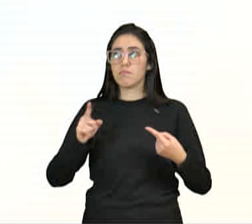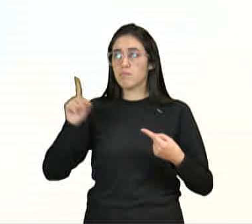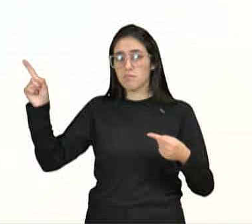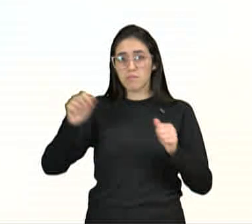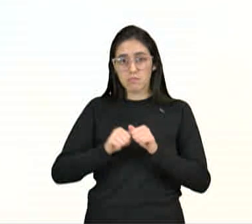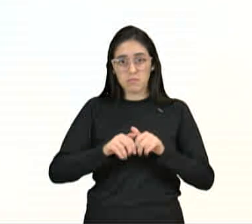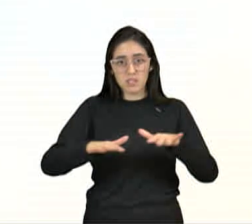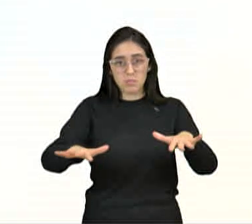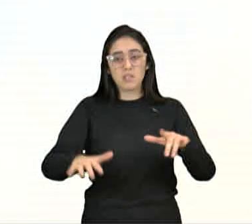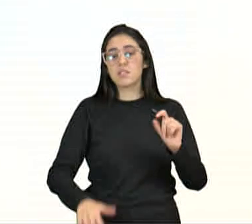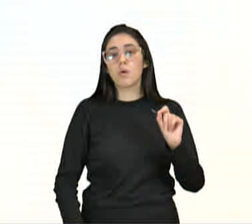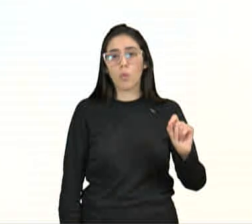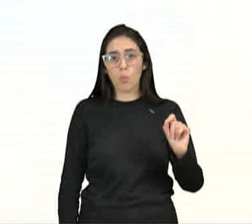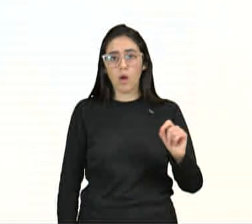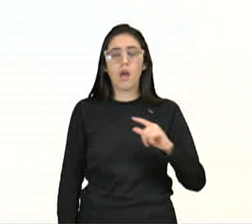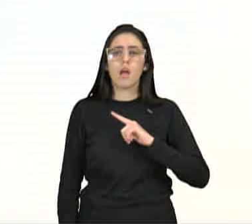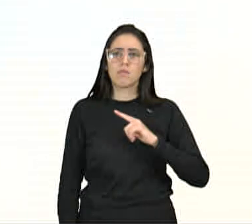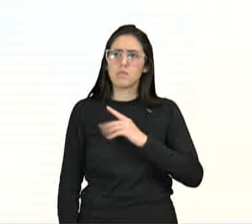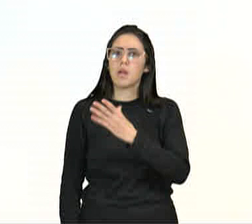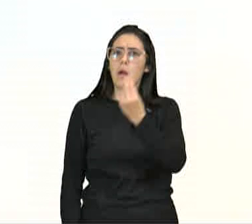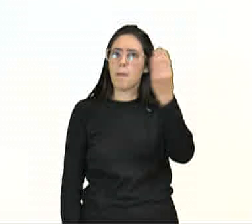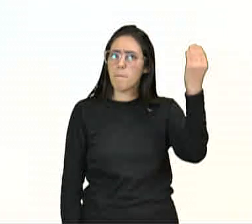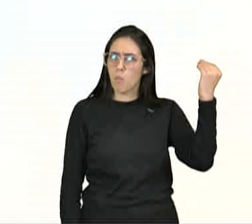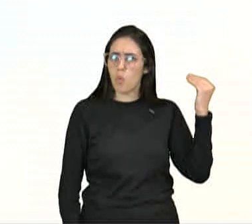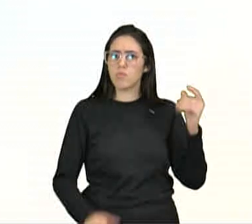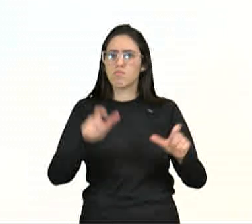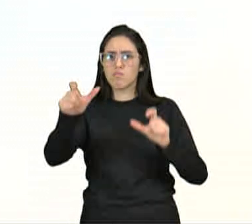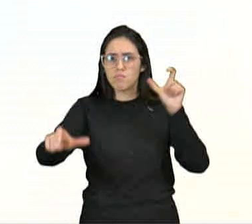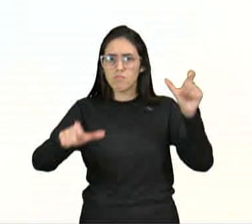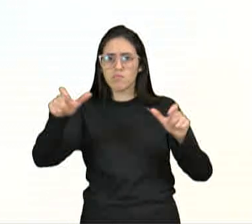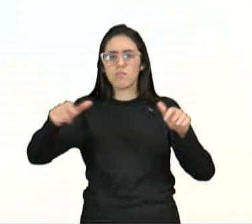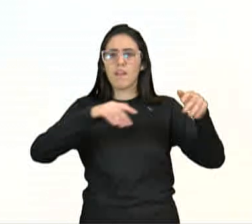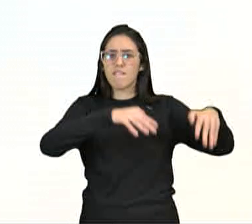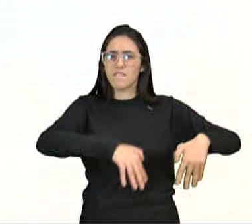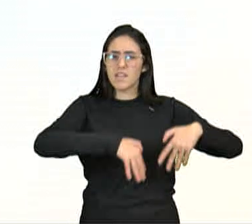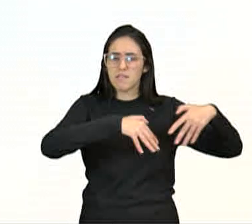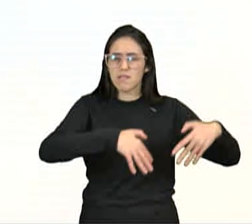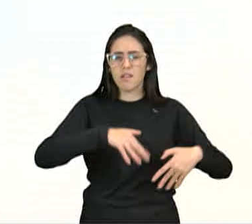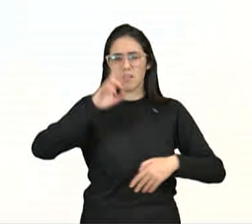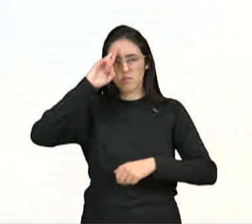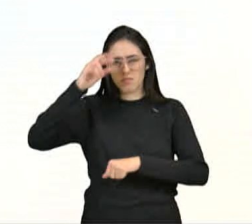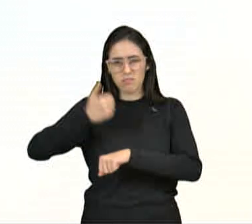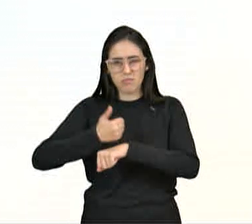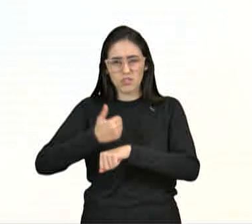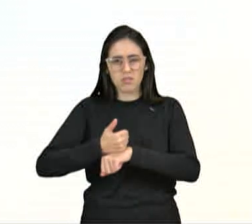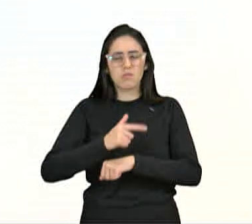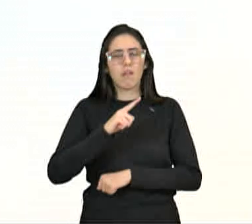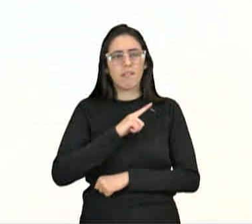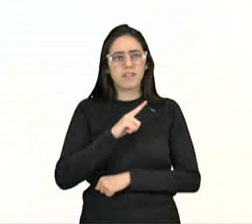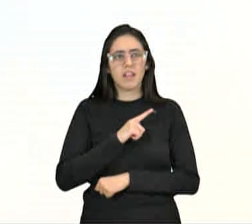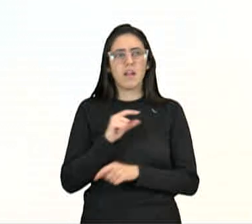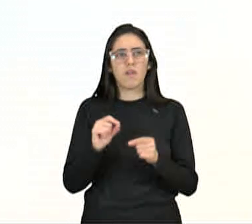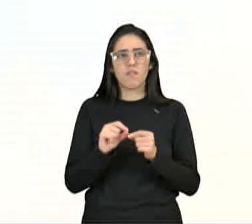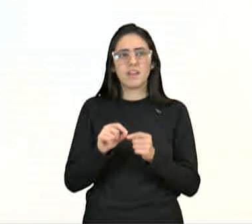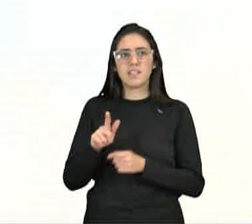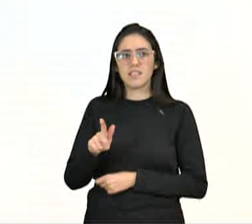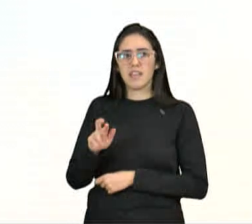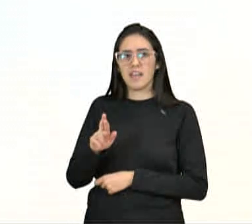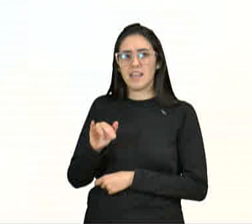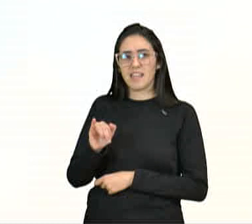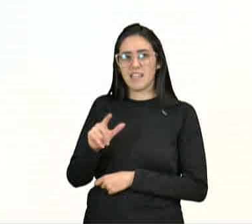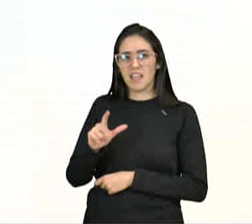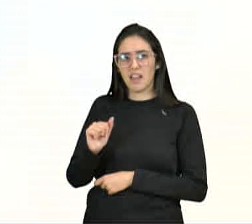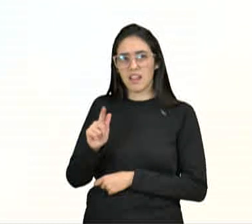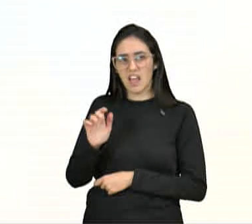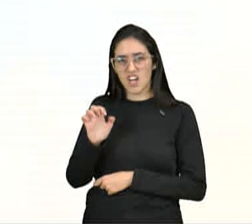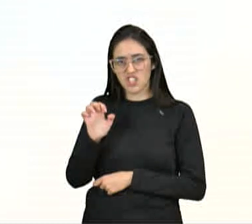costuma ser representada ali por grandes fazendeiros, né? Que através do processo de grilagem, então é uma forma ali